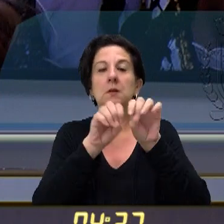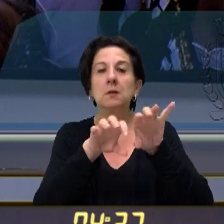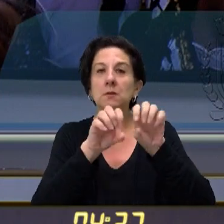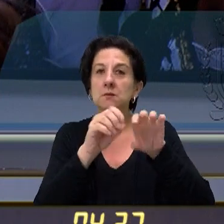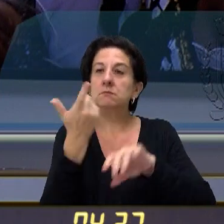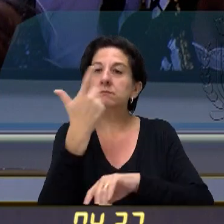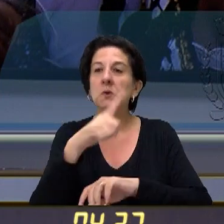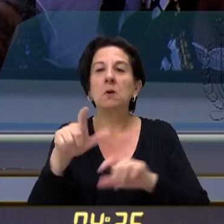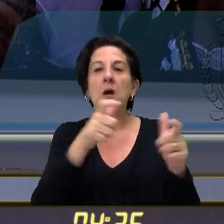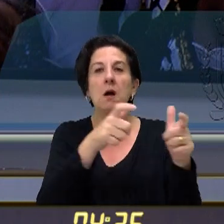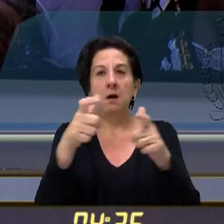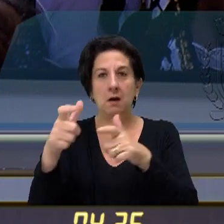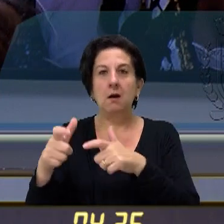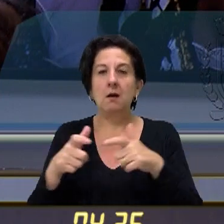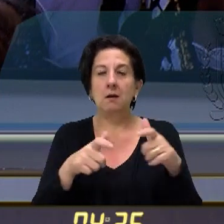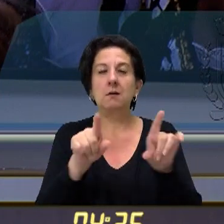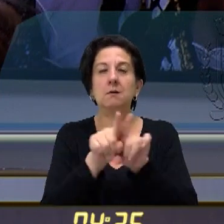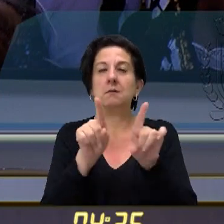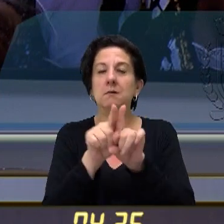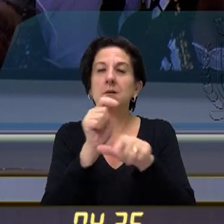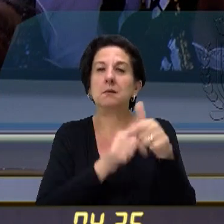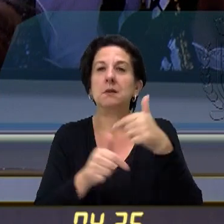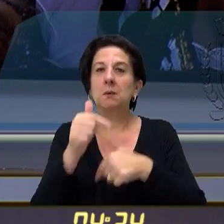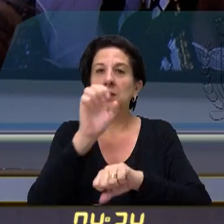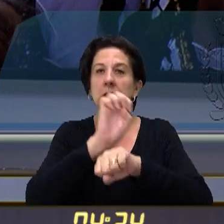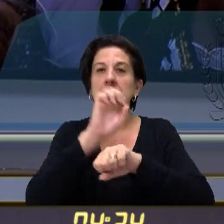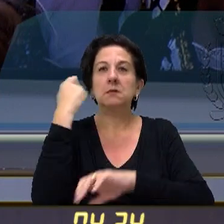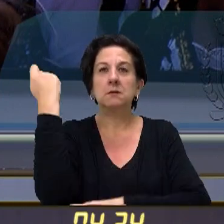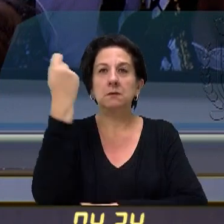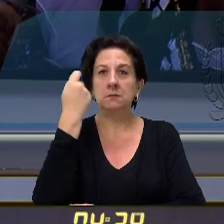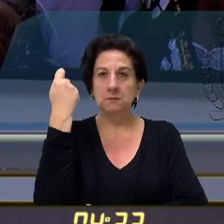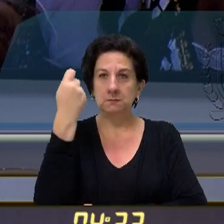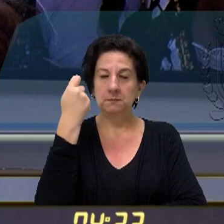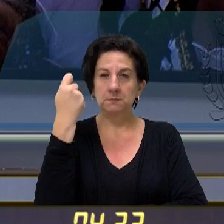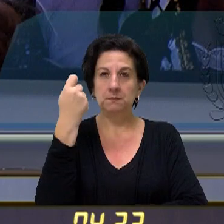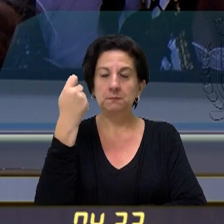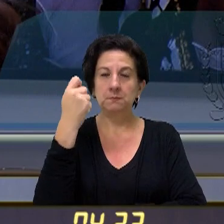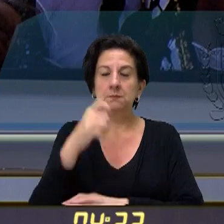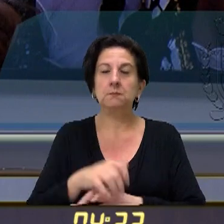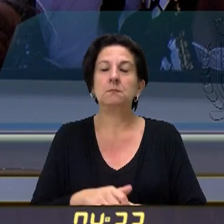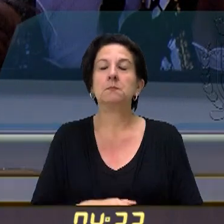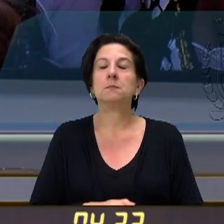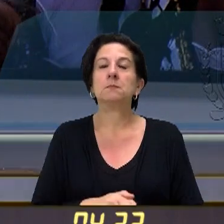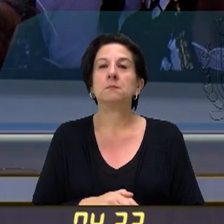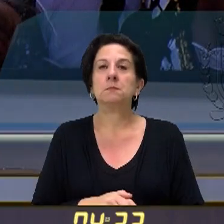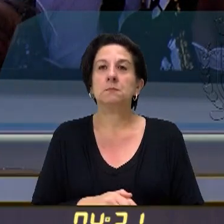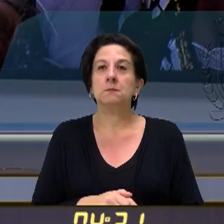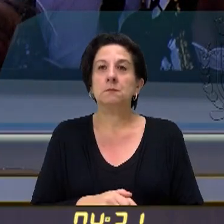educação e de outras áreas que trabalham no estado do Rio Grande do Sul.